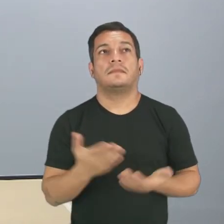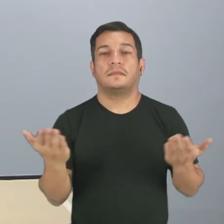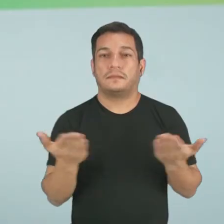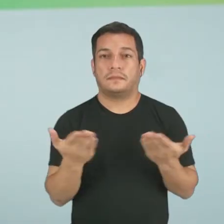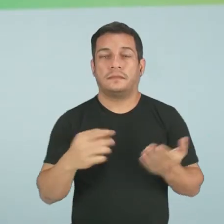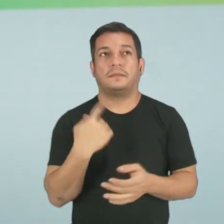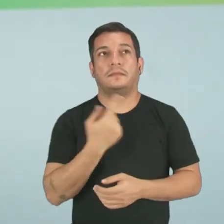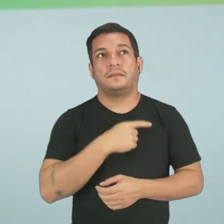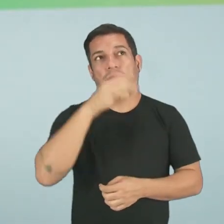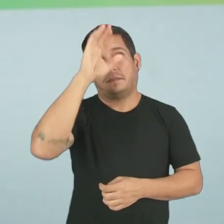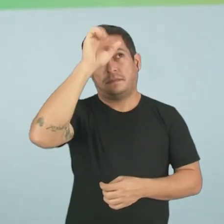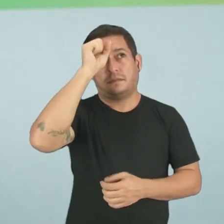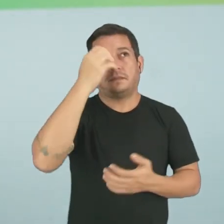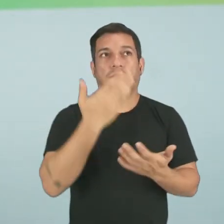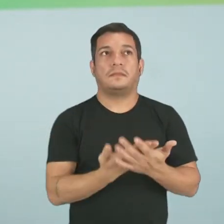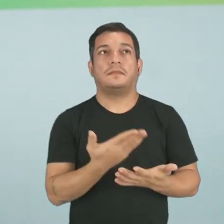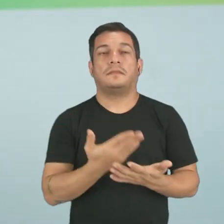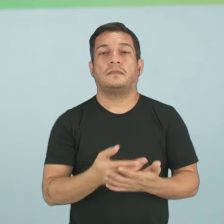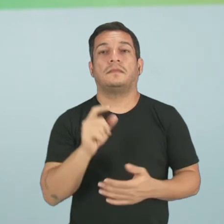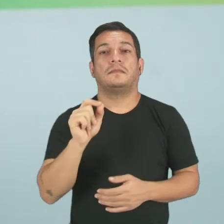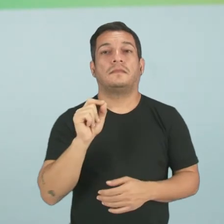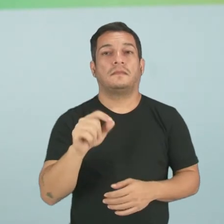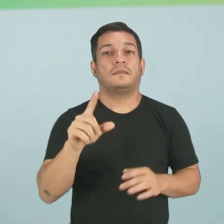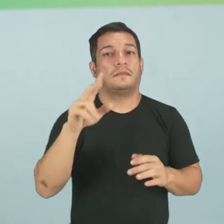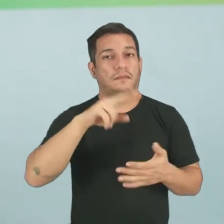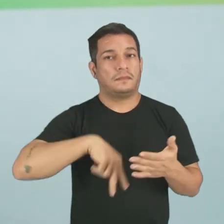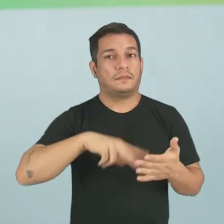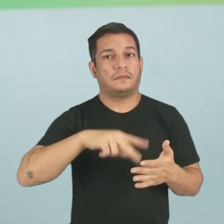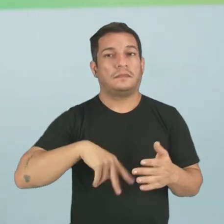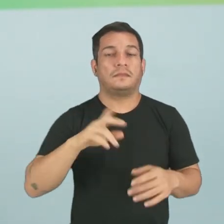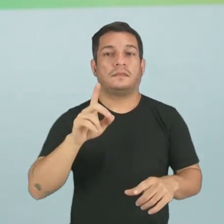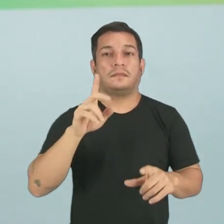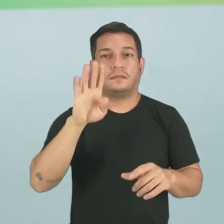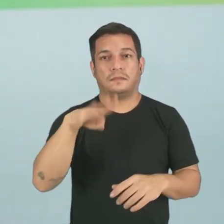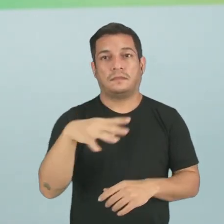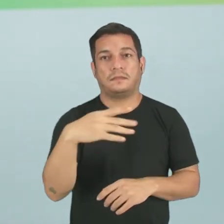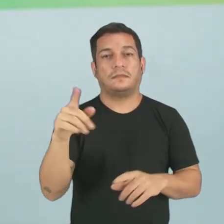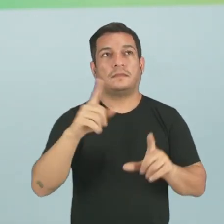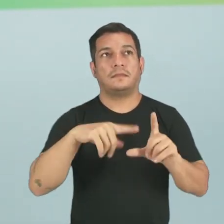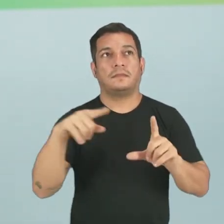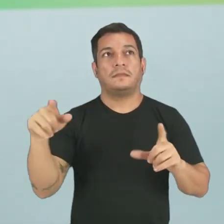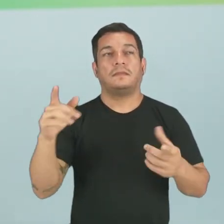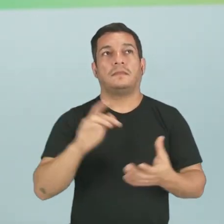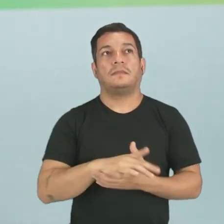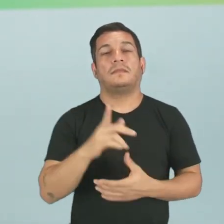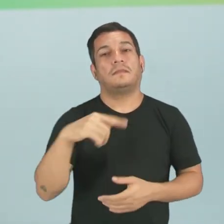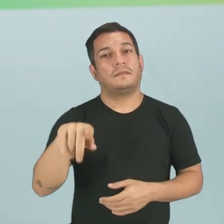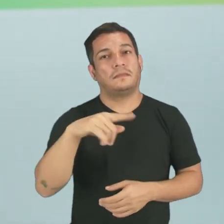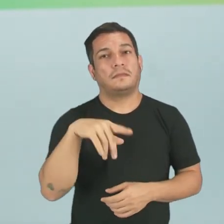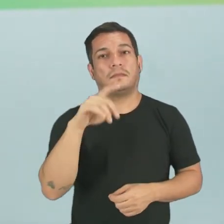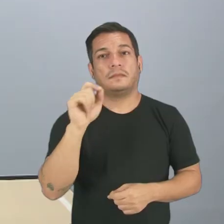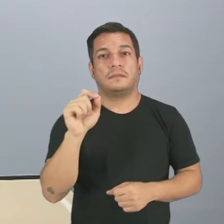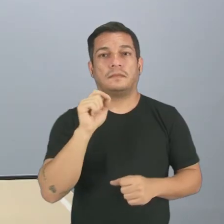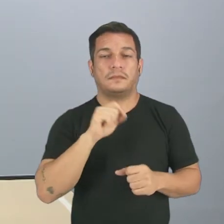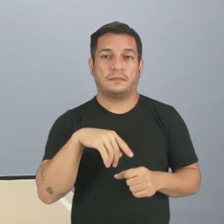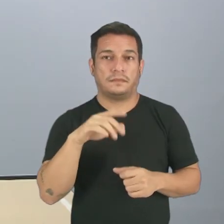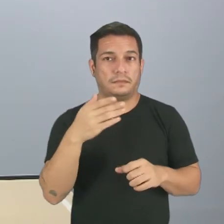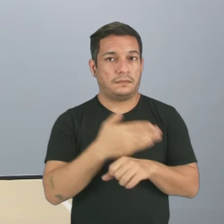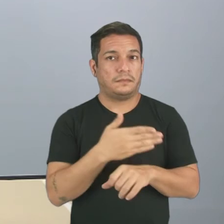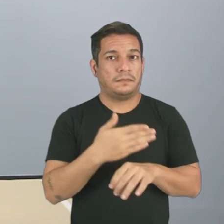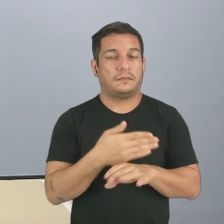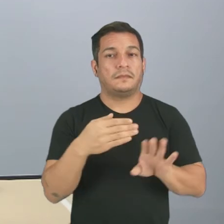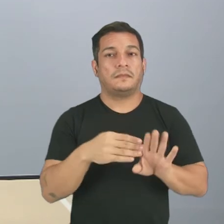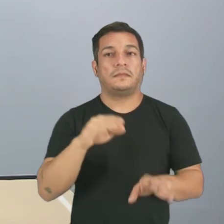nós aprendemos na nossa aula sobre leitura de tabelas e gráficos. E você pode estar acessando